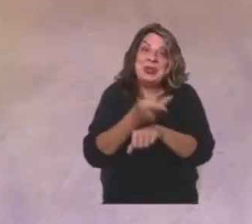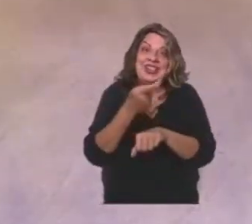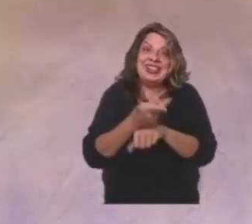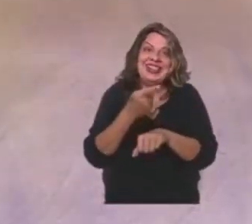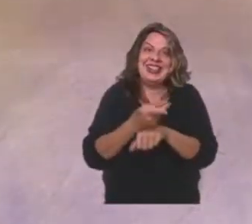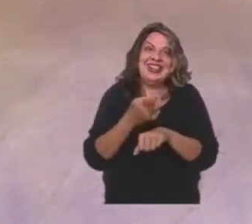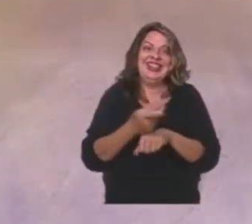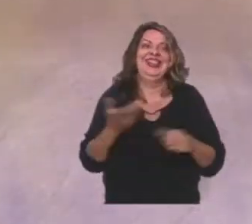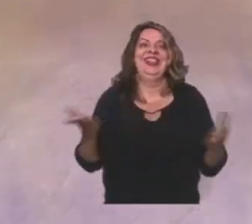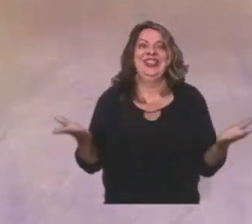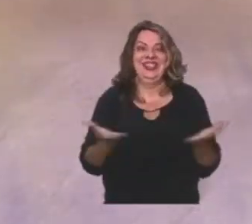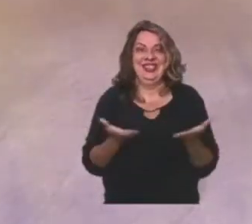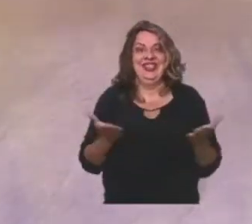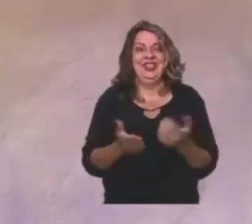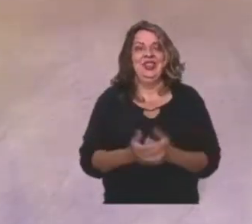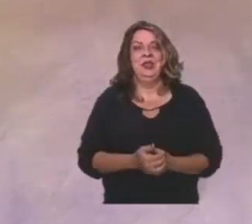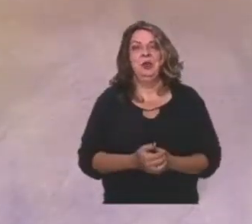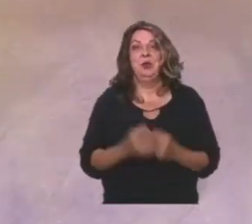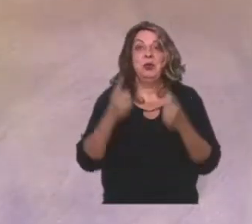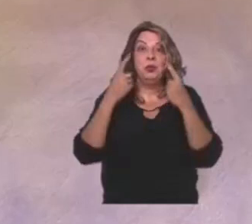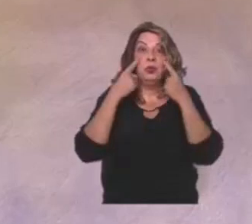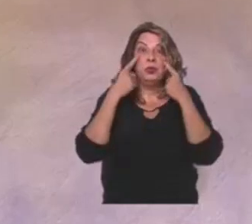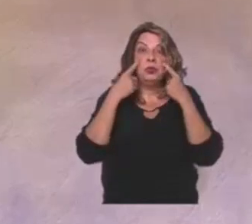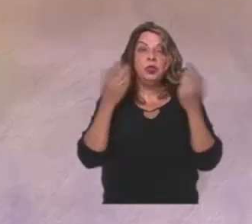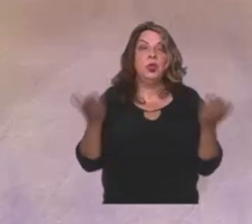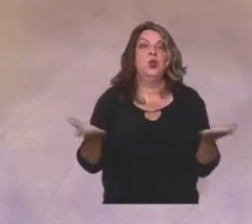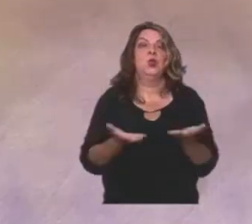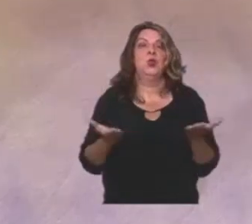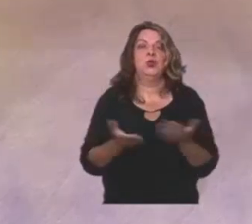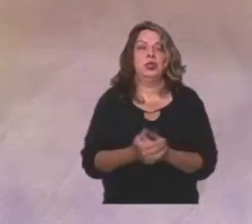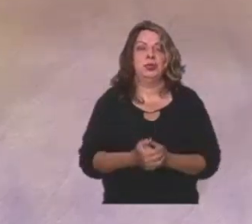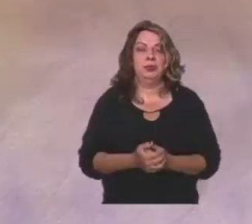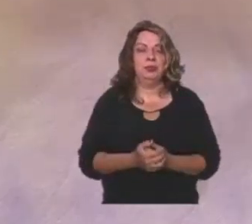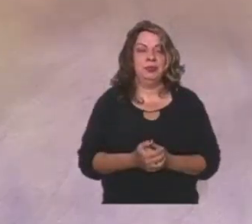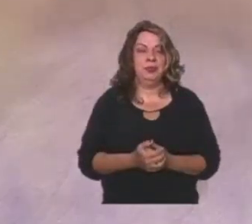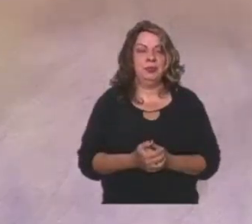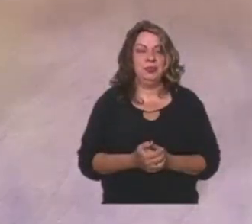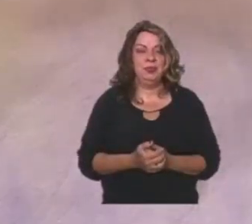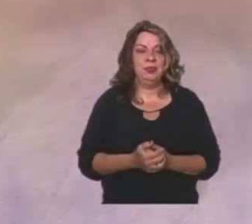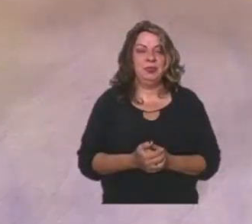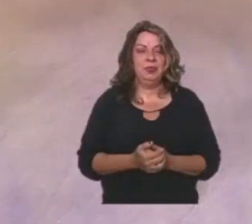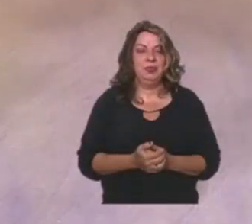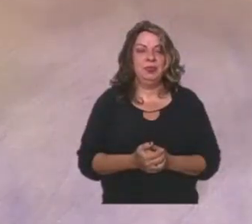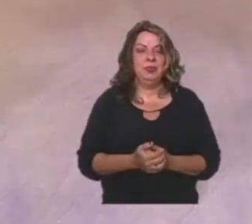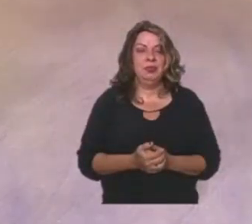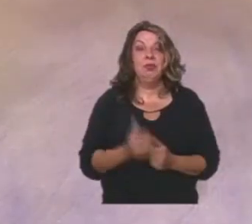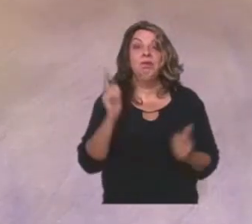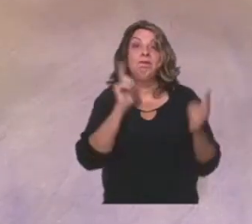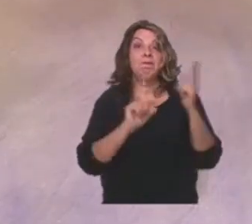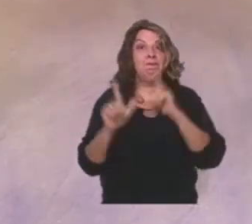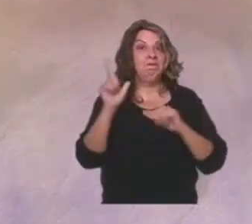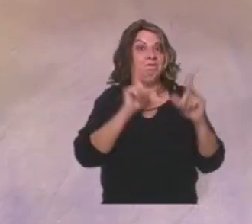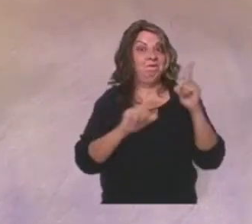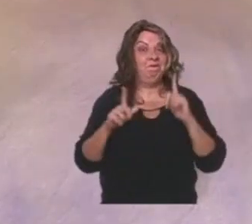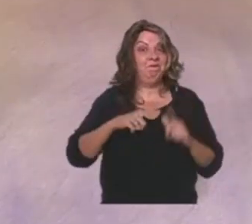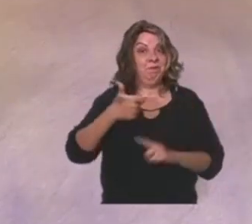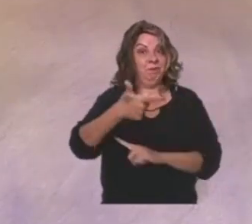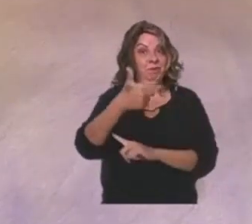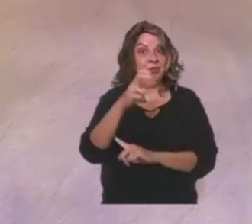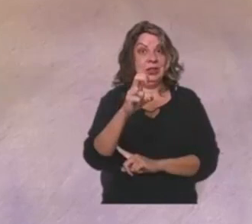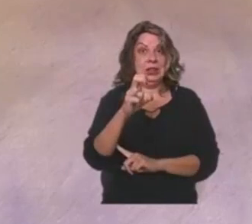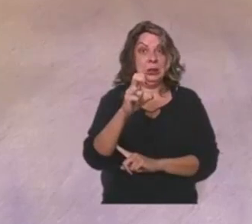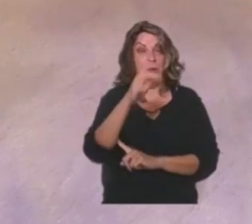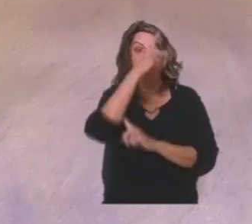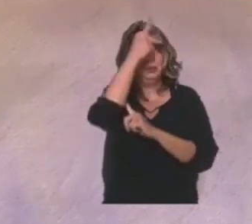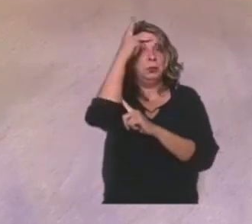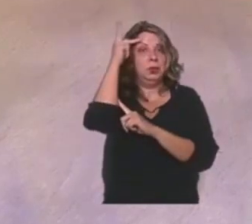de premiação, porque ó, quero ver no nosso esquenta. É isso aí. É hora de ver quem serão nossos primeiros contemplados. 25 pessoas